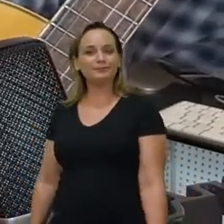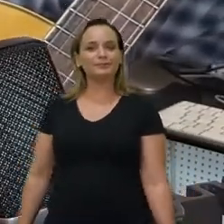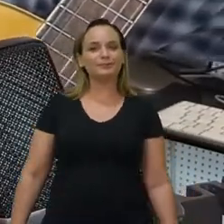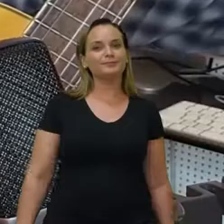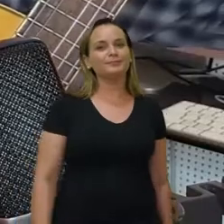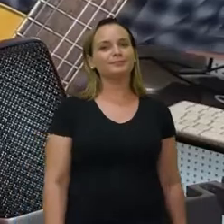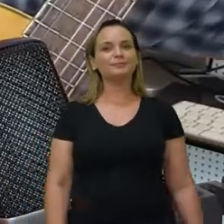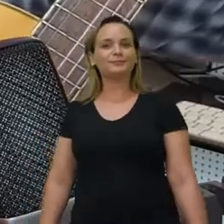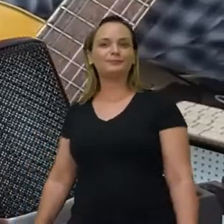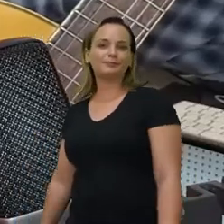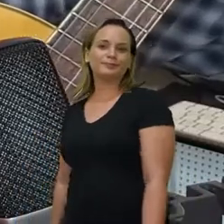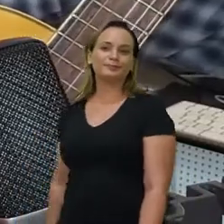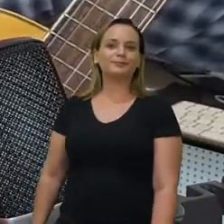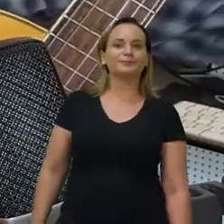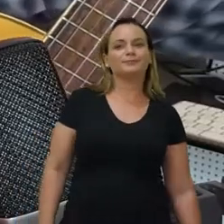Uhul.